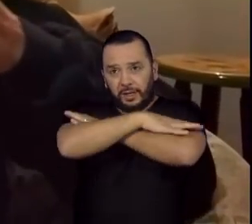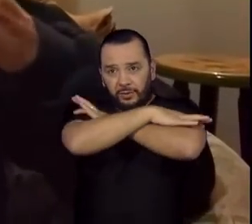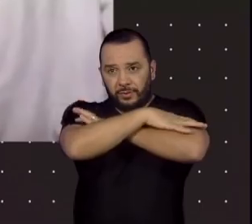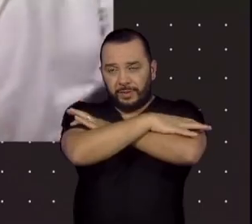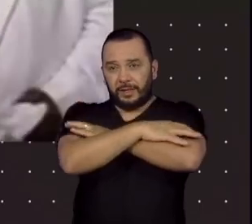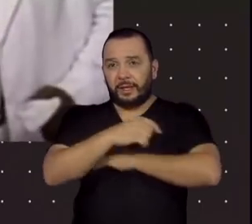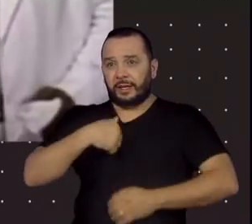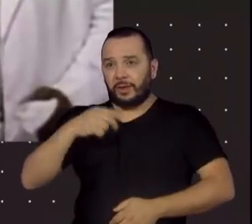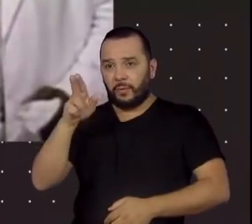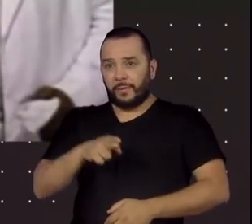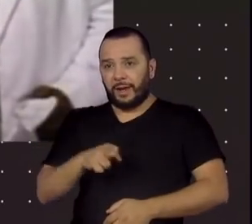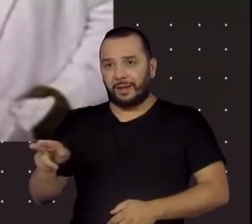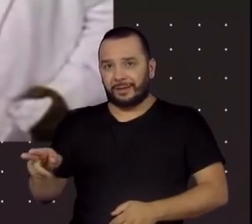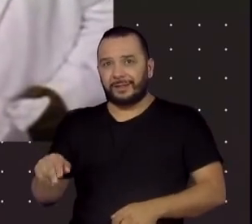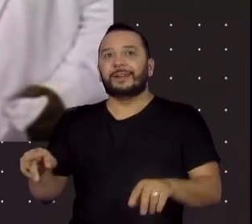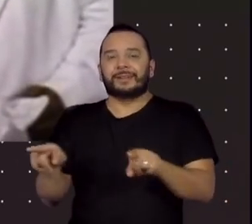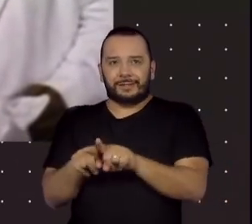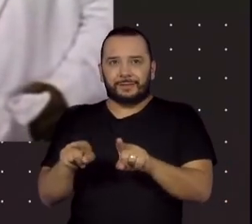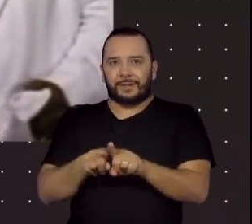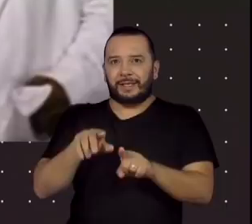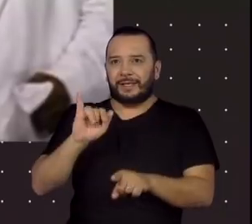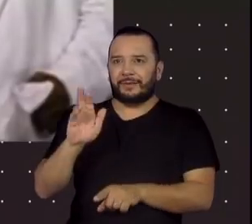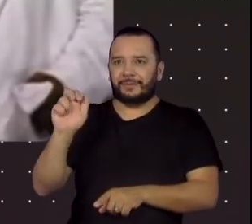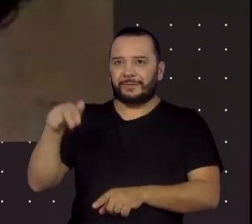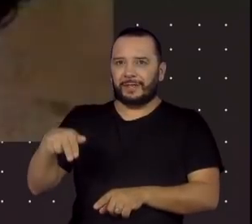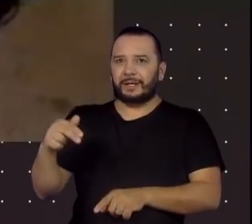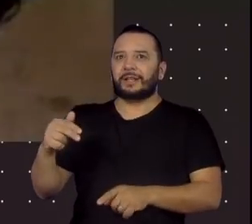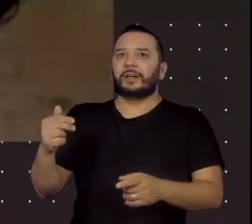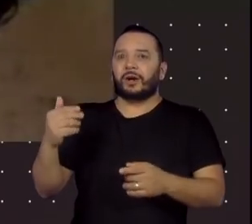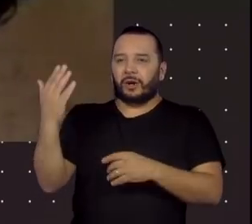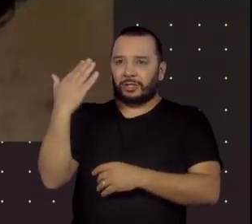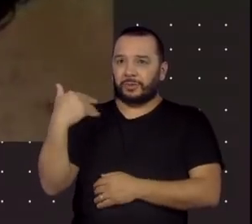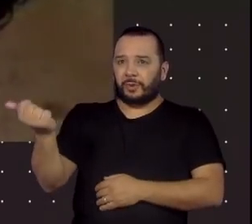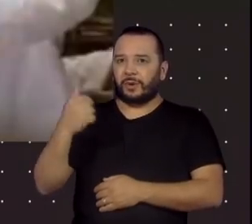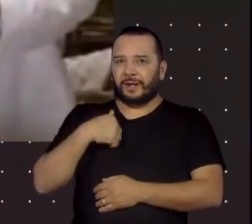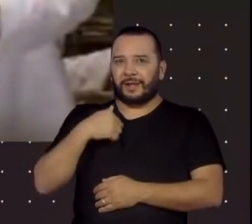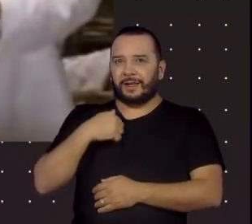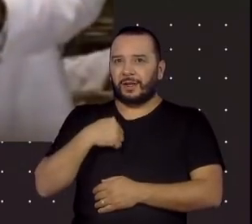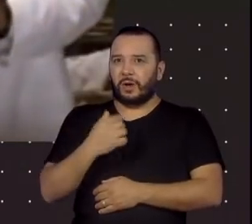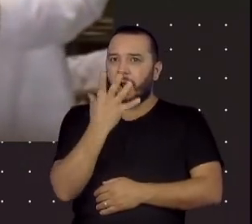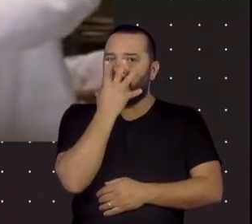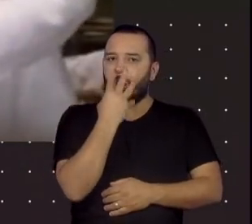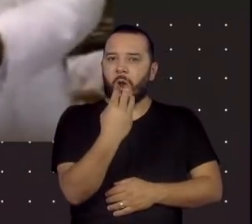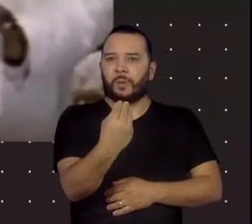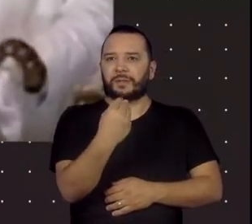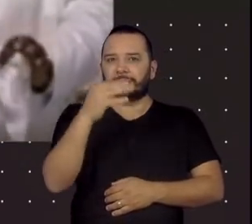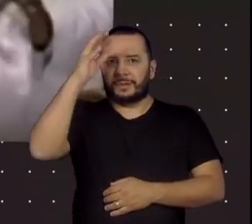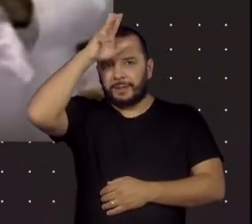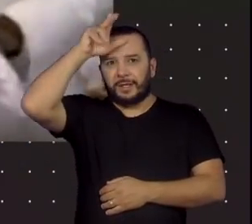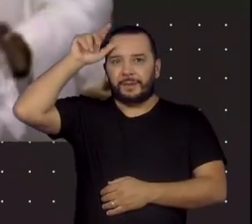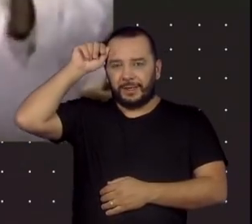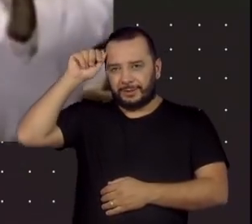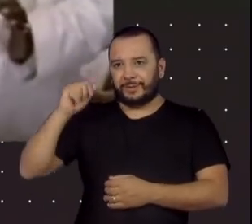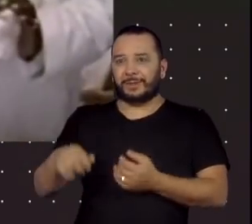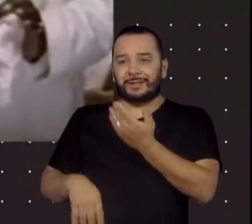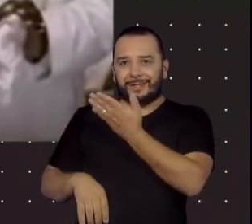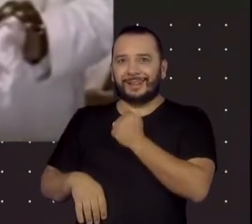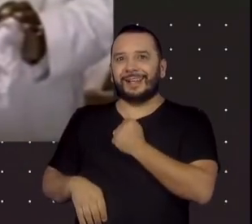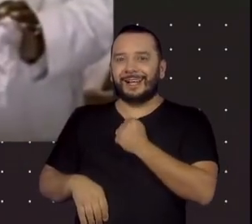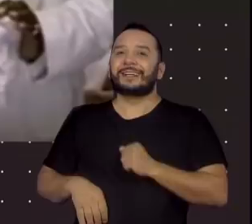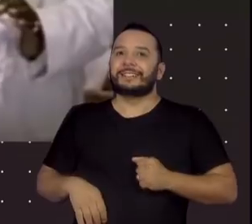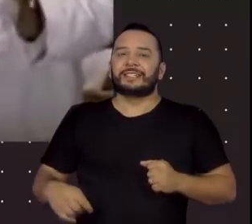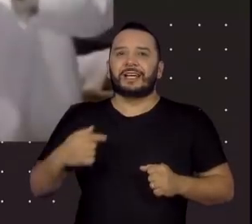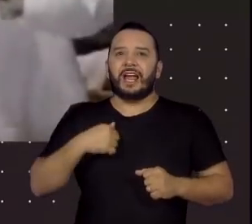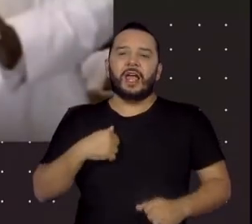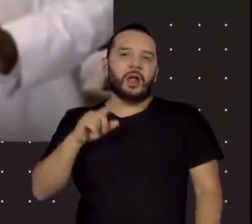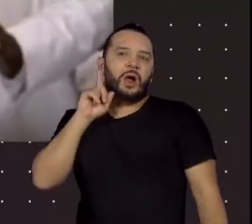fazer o Lobisomem na Amazônia, que você fazia o delegado Barreto. E eu fazia o Corman, o